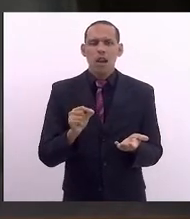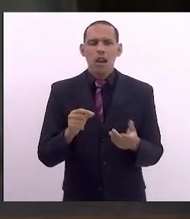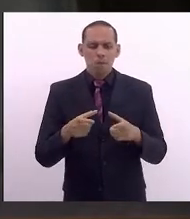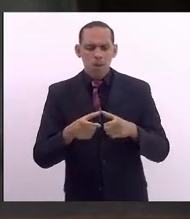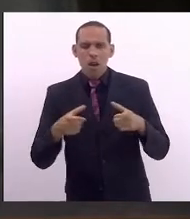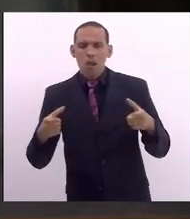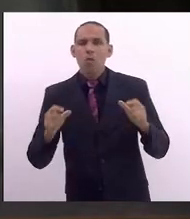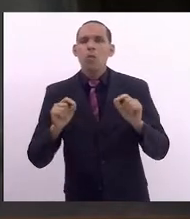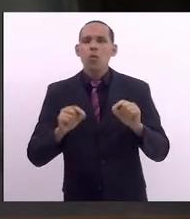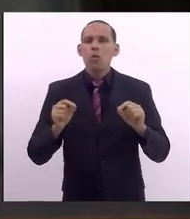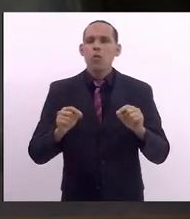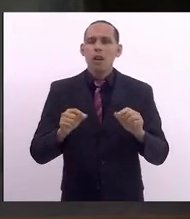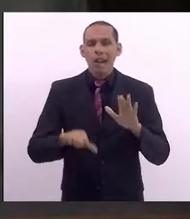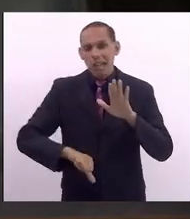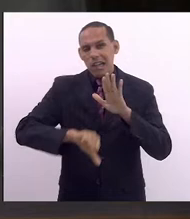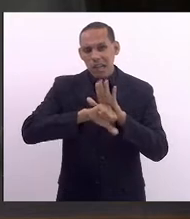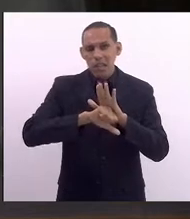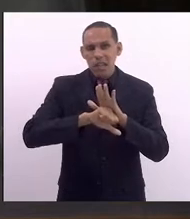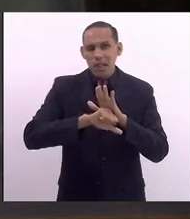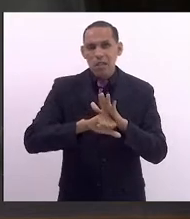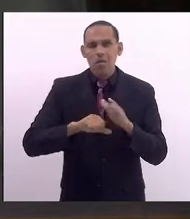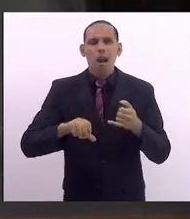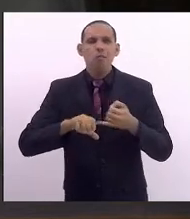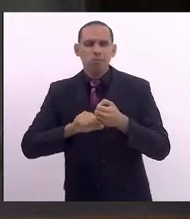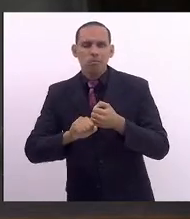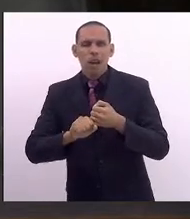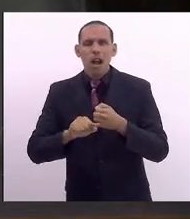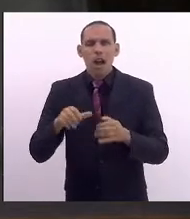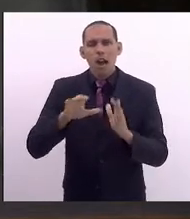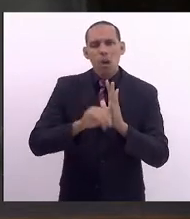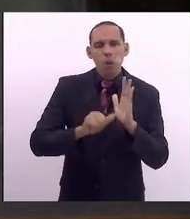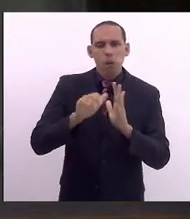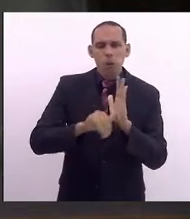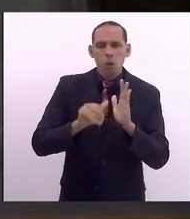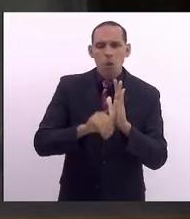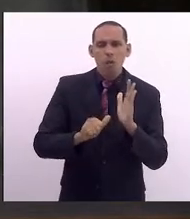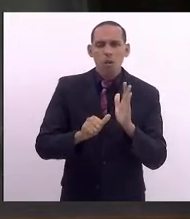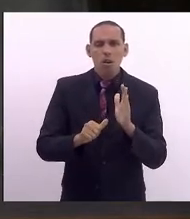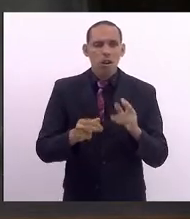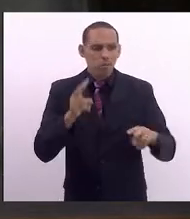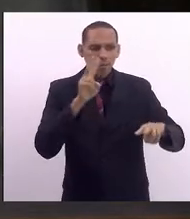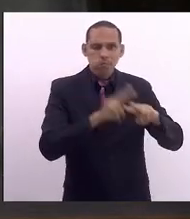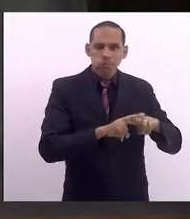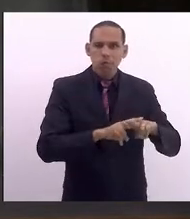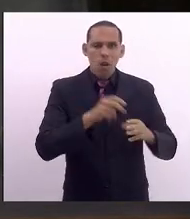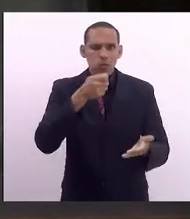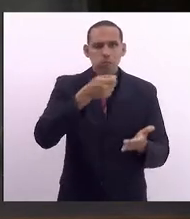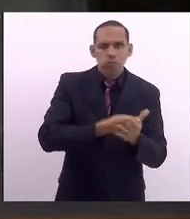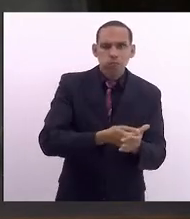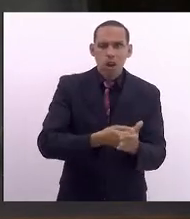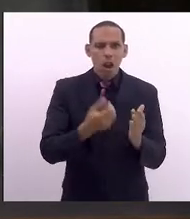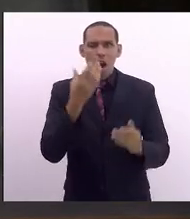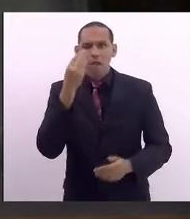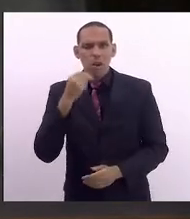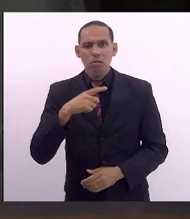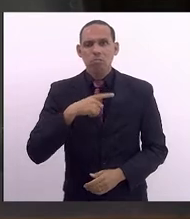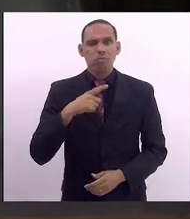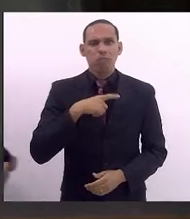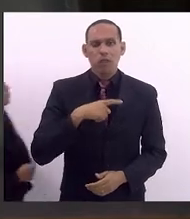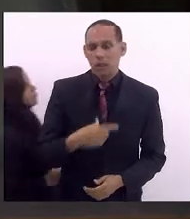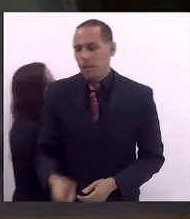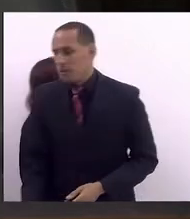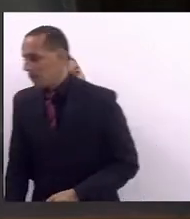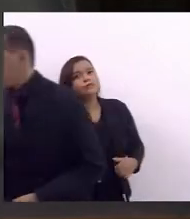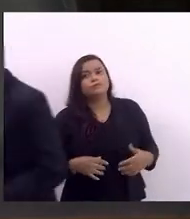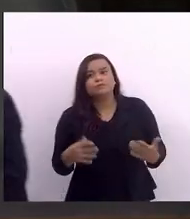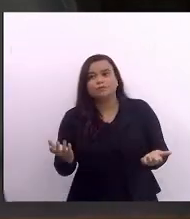crimes patrimoniais, que são furto e roubo, com prisões e condenações com base exclusivamente numa foto, que a gente não sabe como foi parar ali, e que